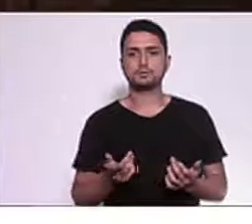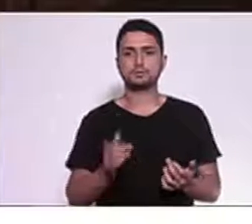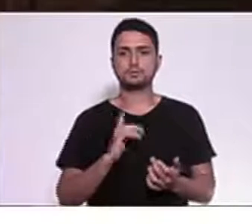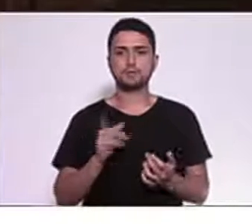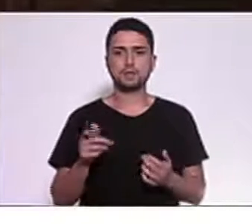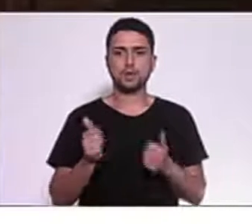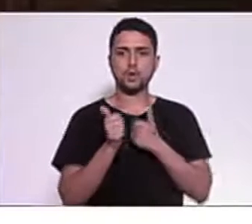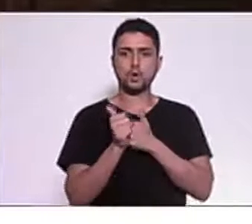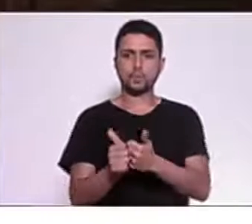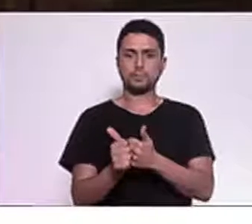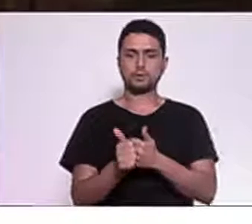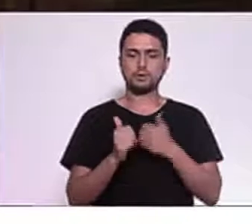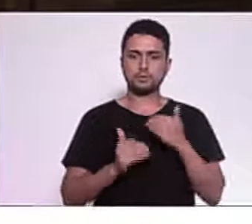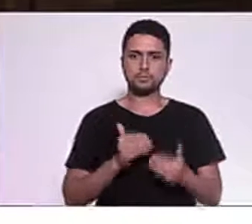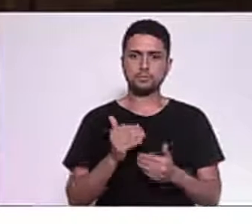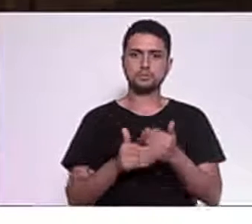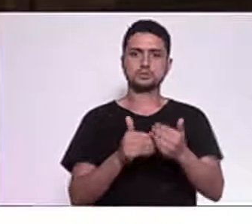que poderia ser